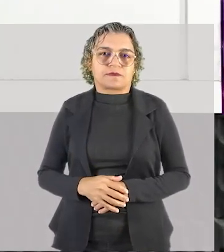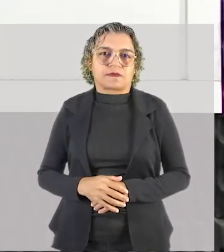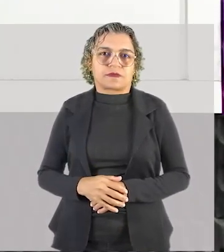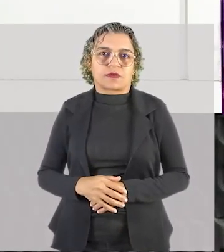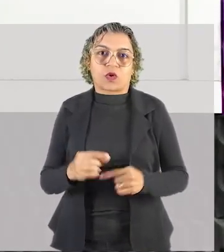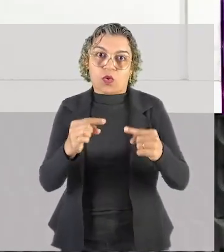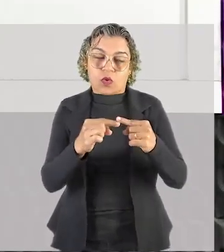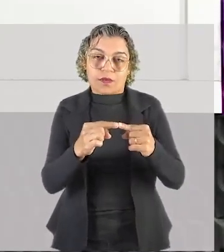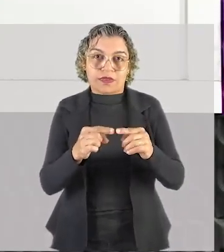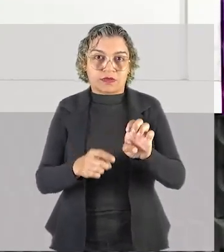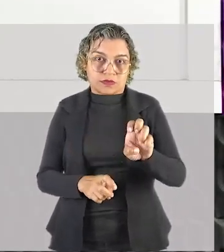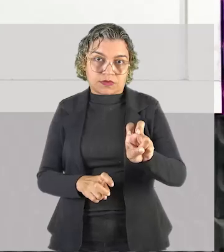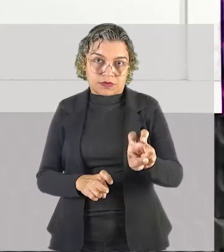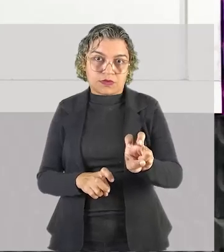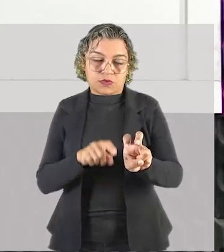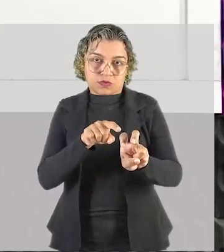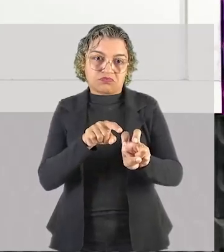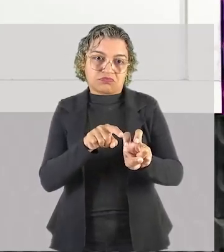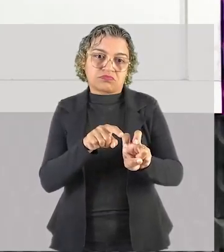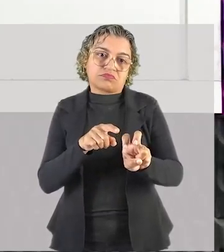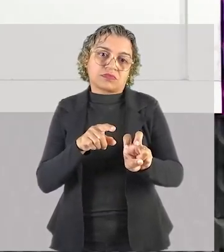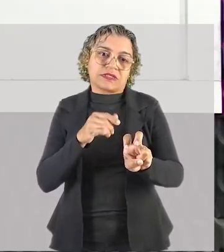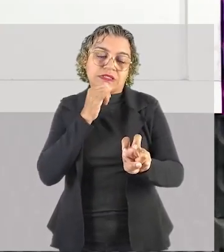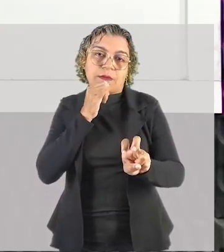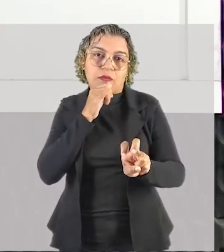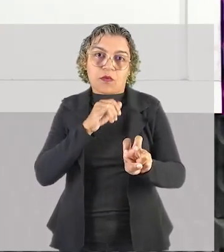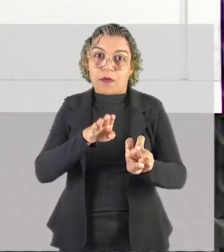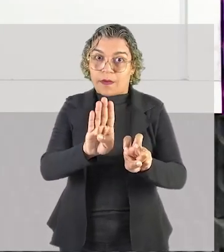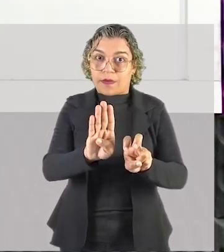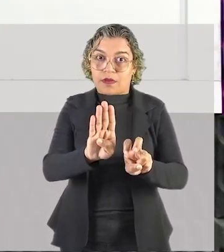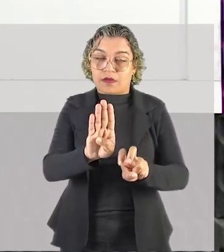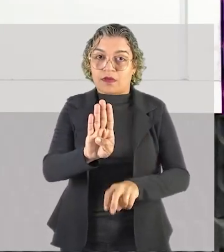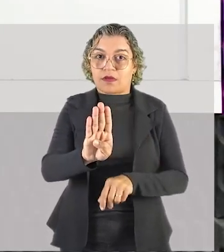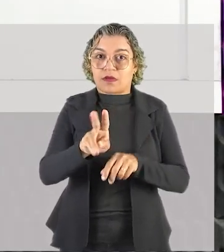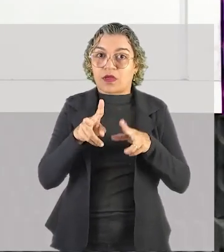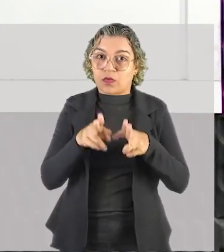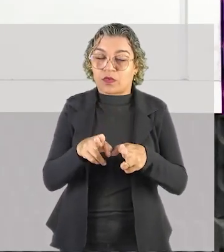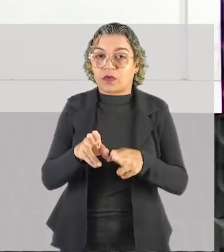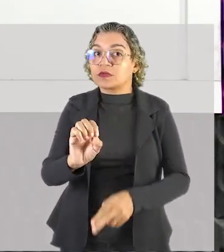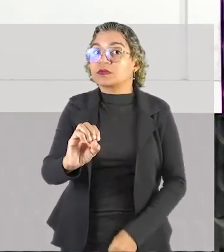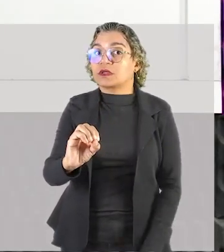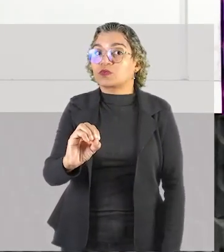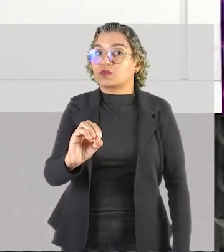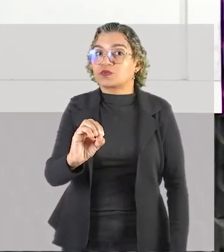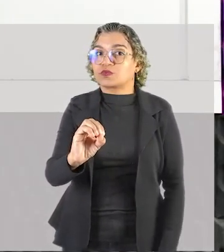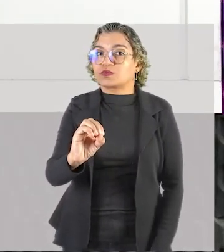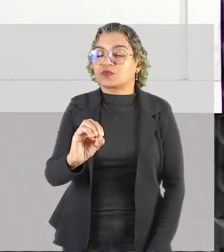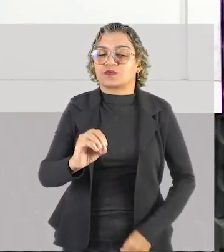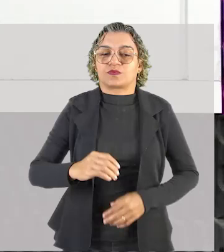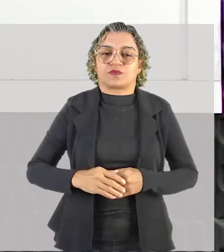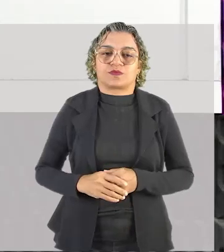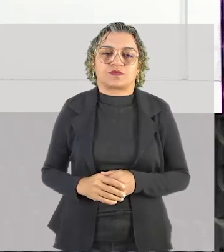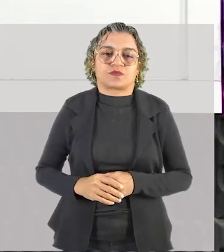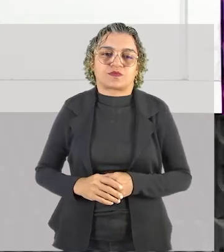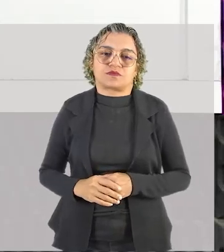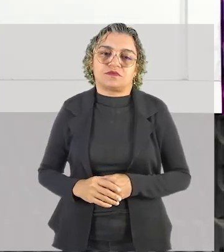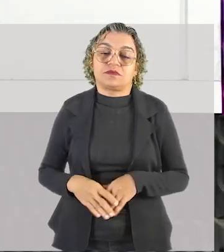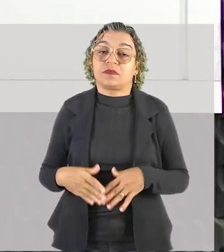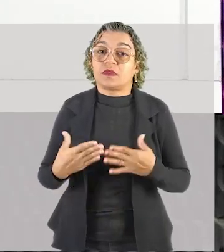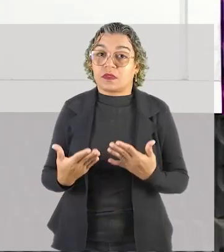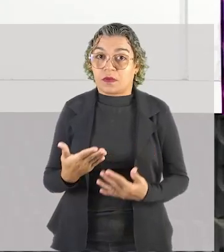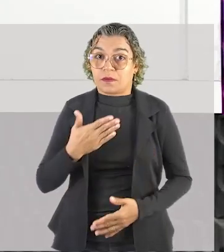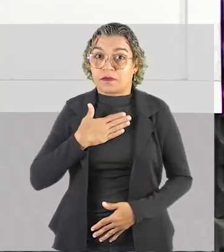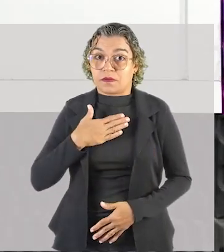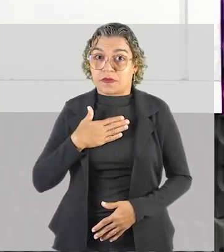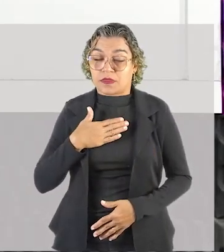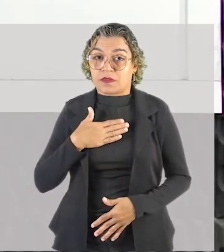5, que é o coeficiente linear. Então, nós temos que esse B aqui, ó, é igual a 0. Logo, a